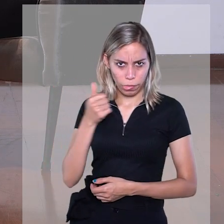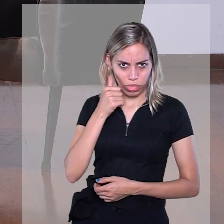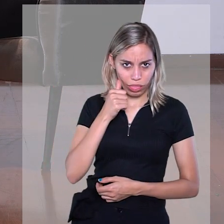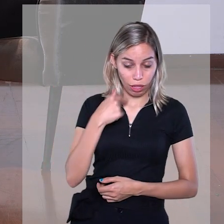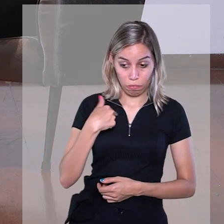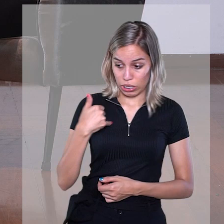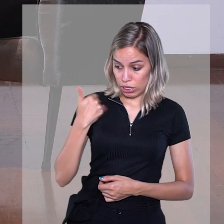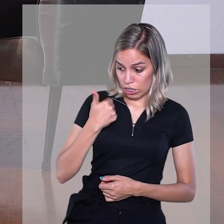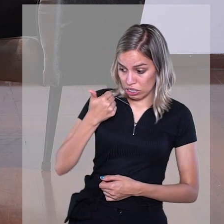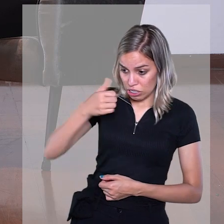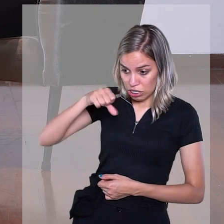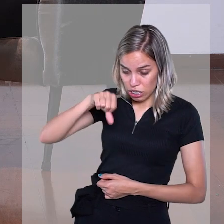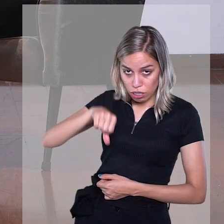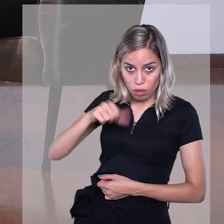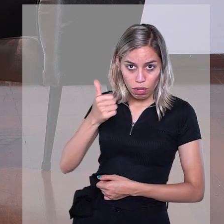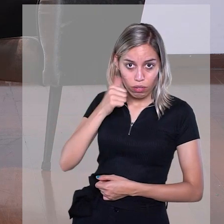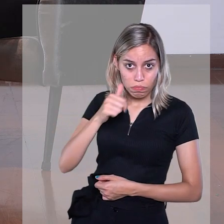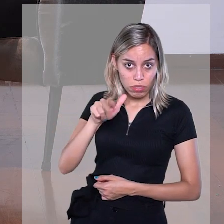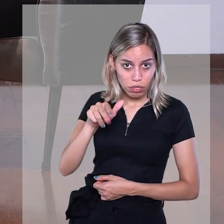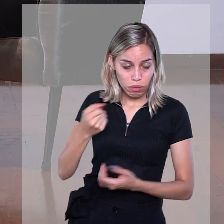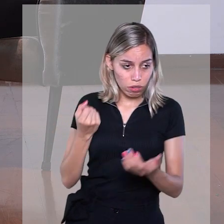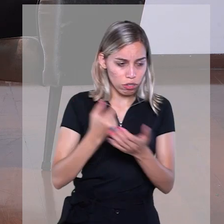já abre uma